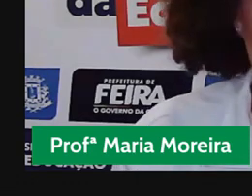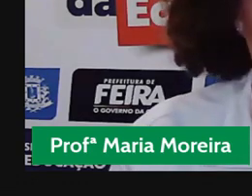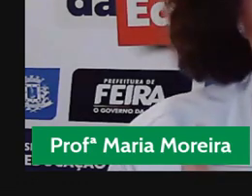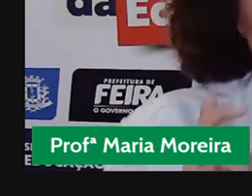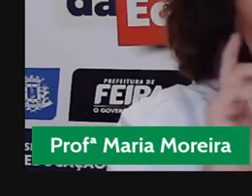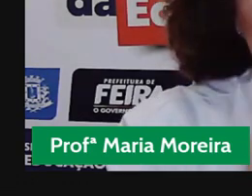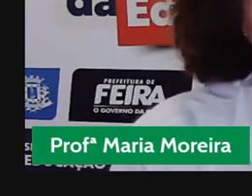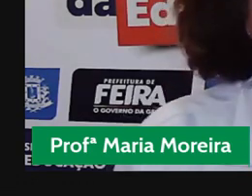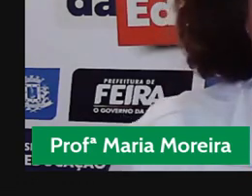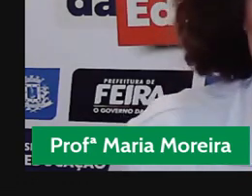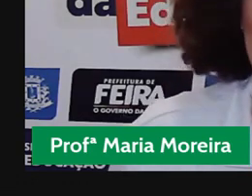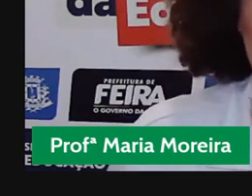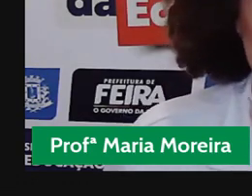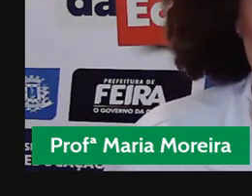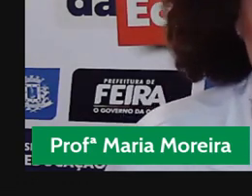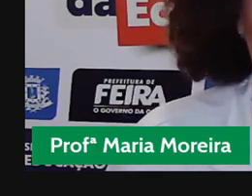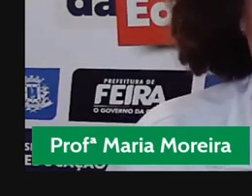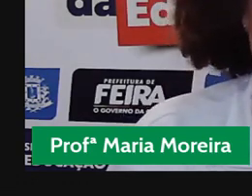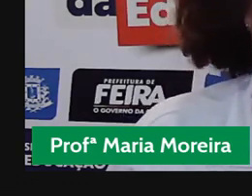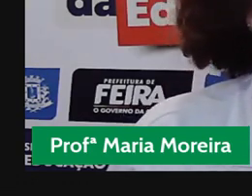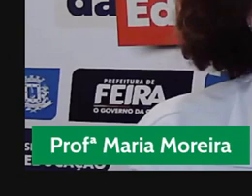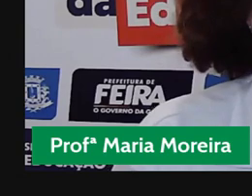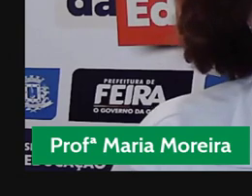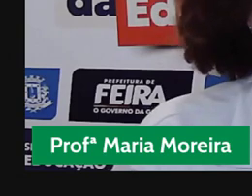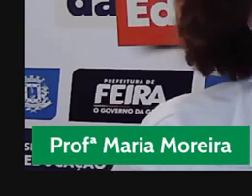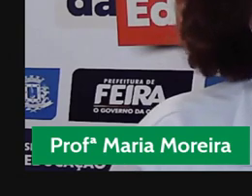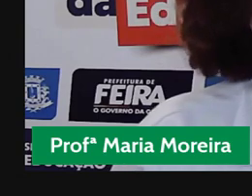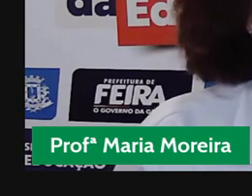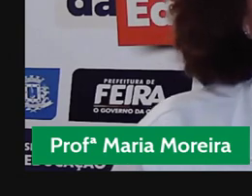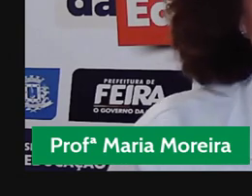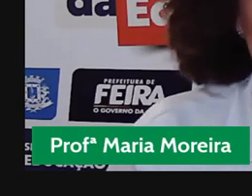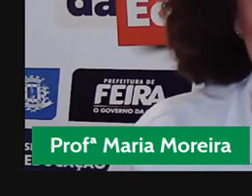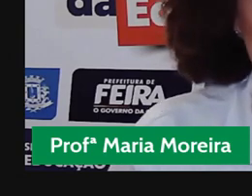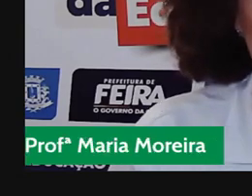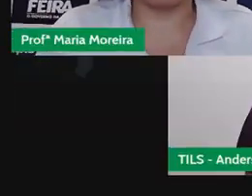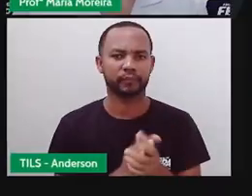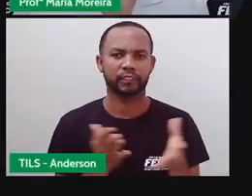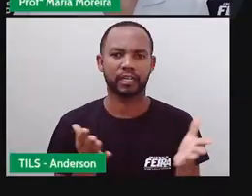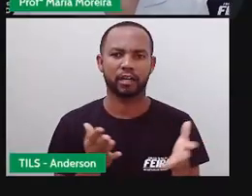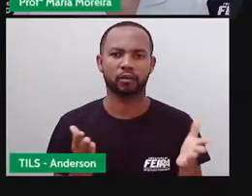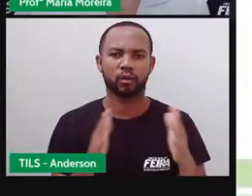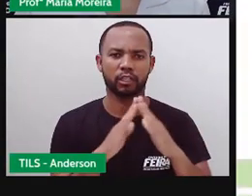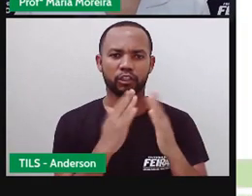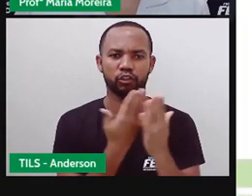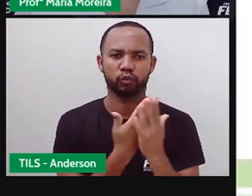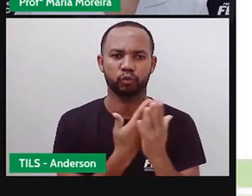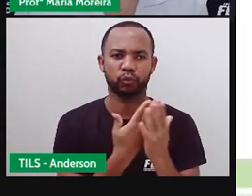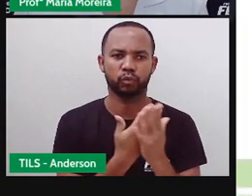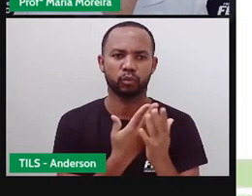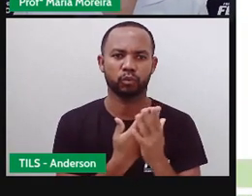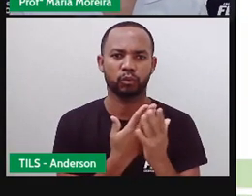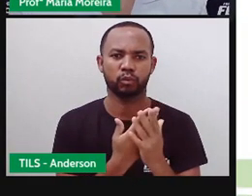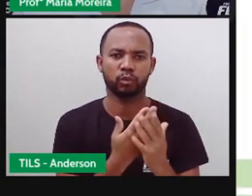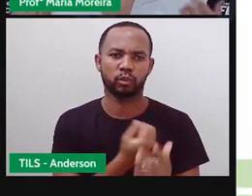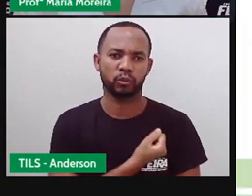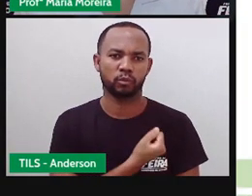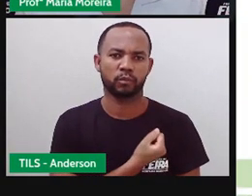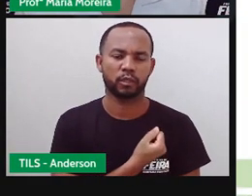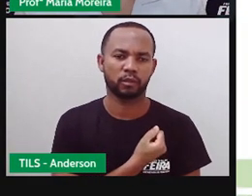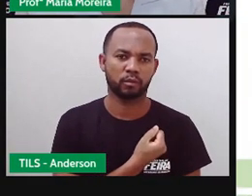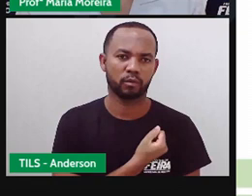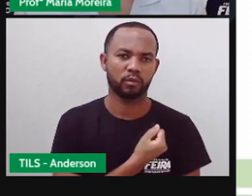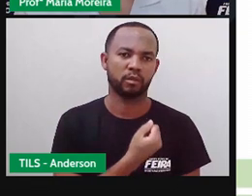a água caderno vamos para mais uma aula nossa aula de número 145